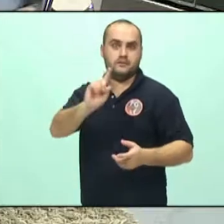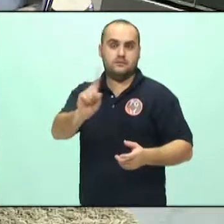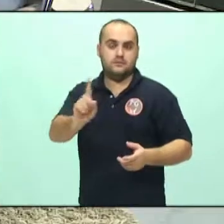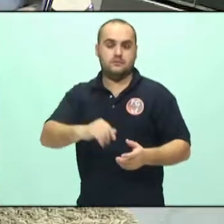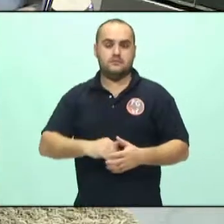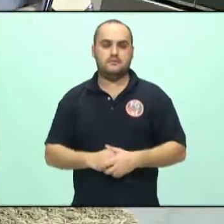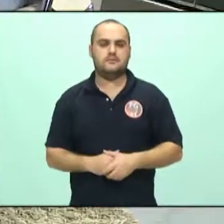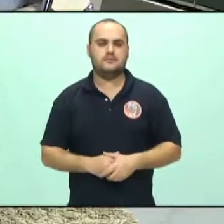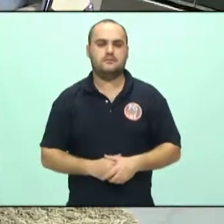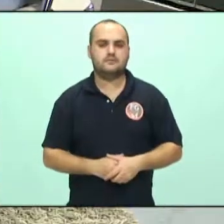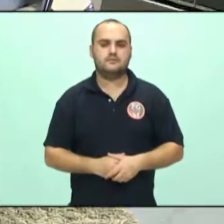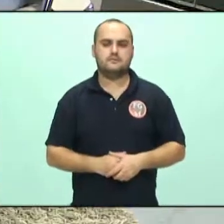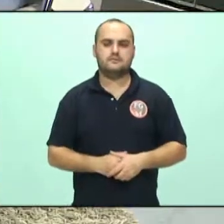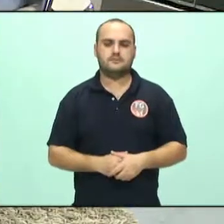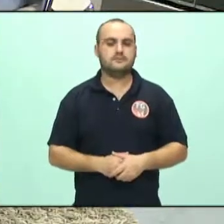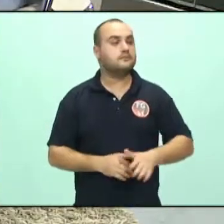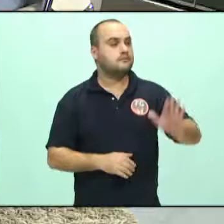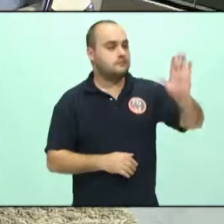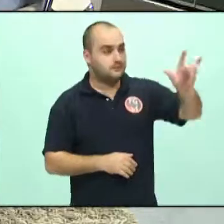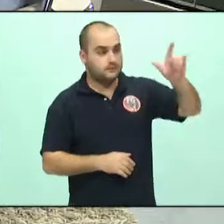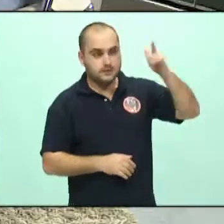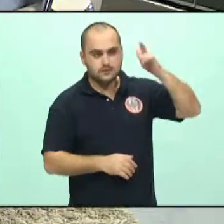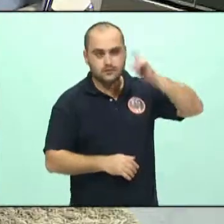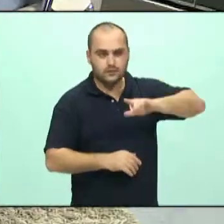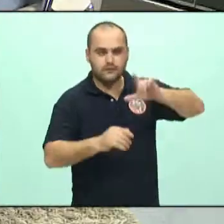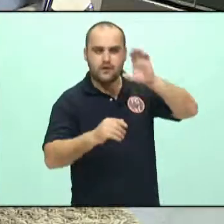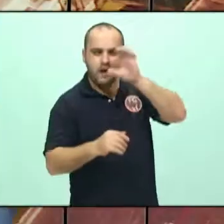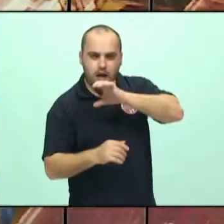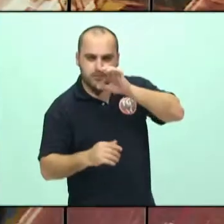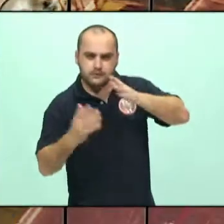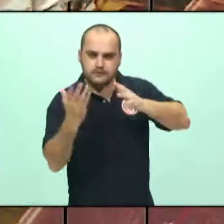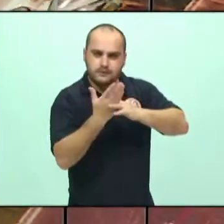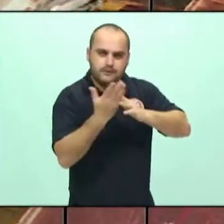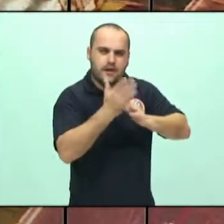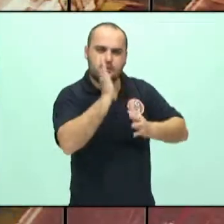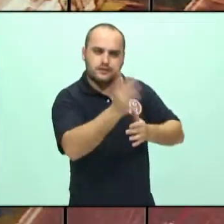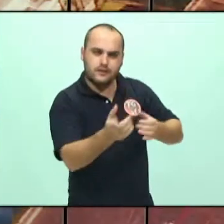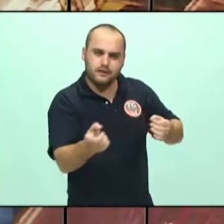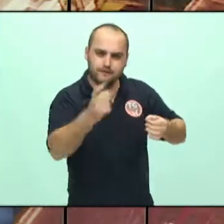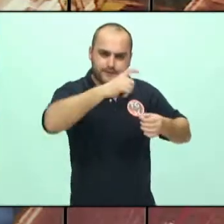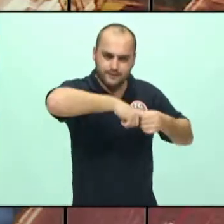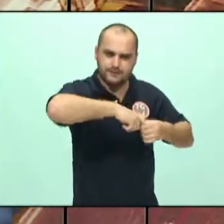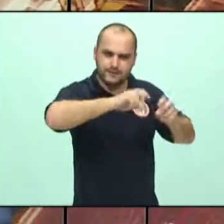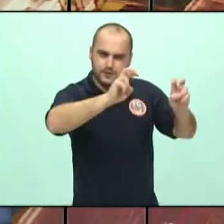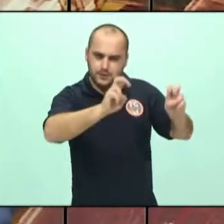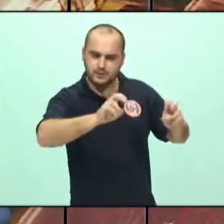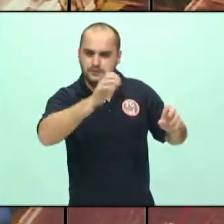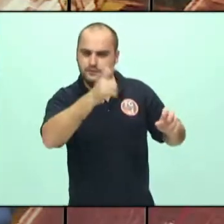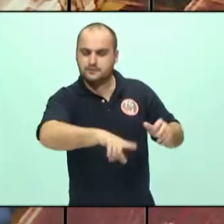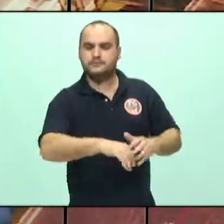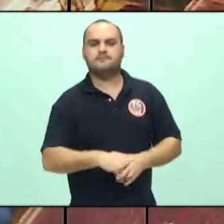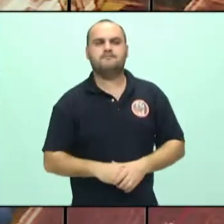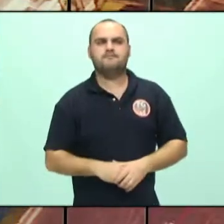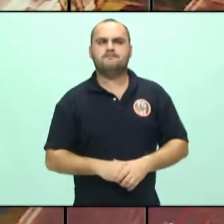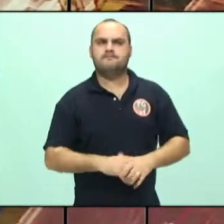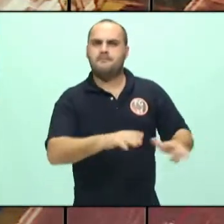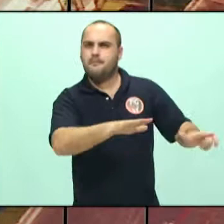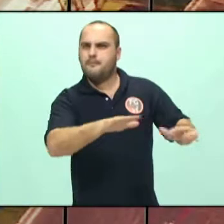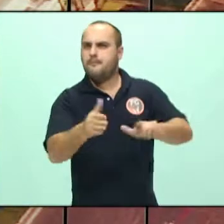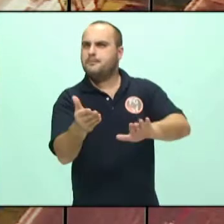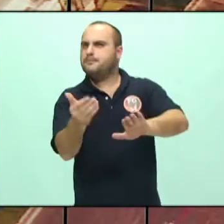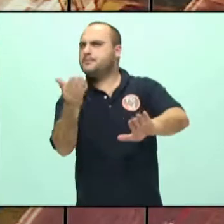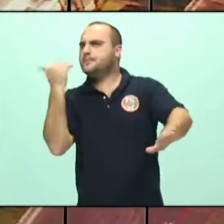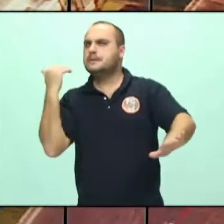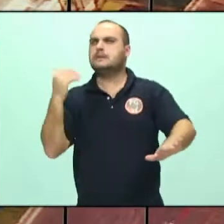Eu peço licença mais uma vez ao senhor, vontade. Nós vamos a um rápido intervalo, voltamos na sequência. O senhor realizou há dias atrás, juntamente com